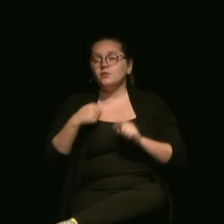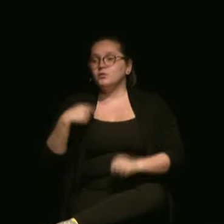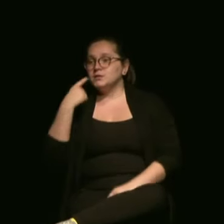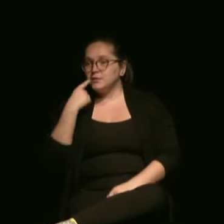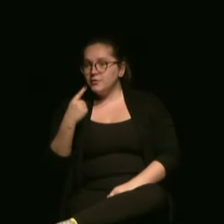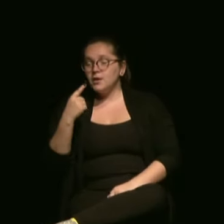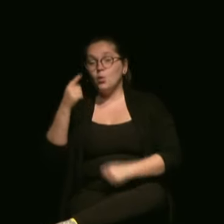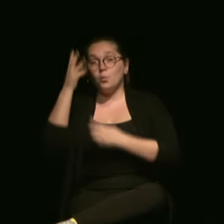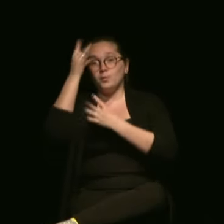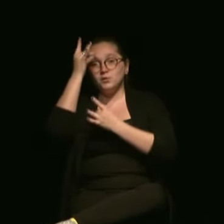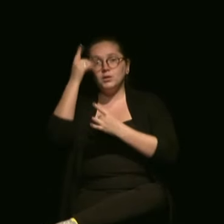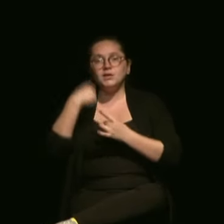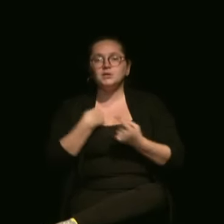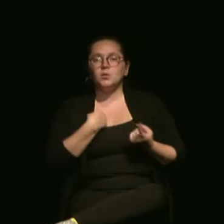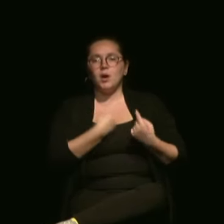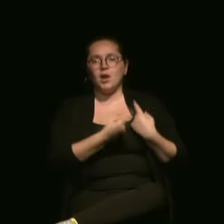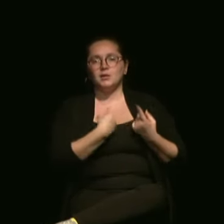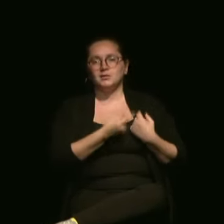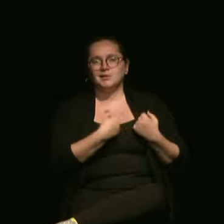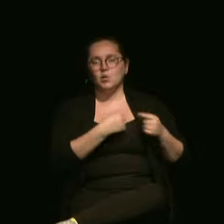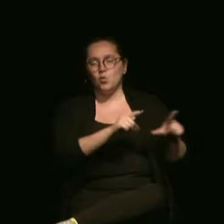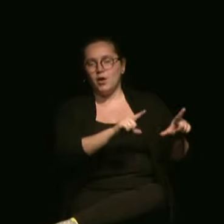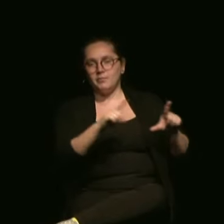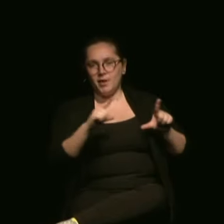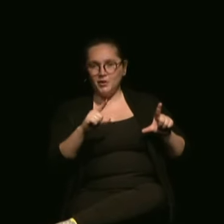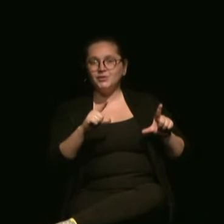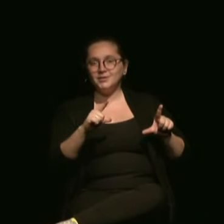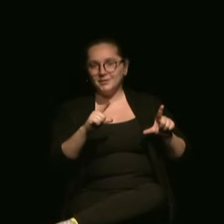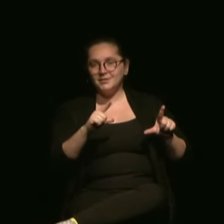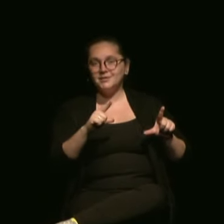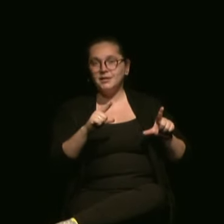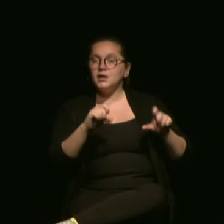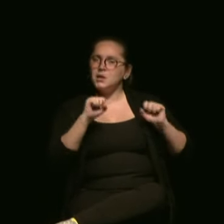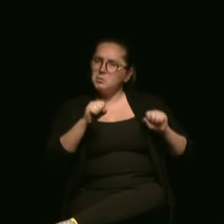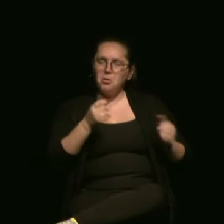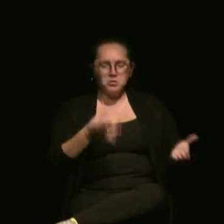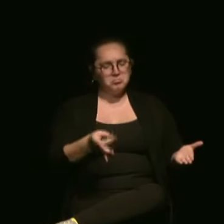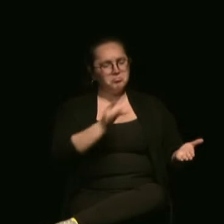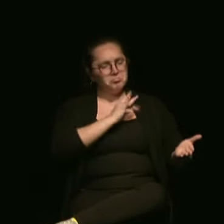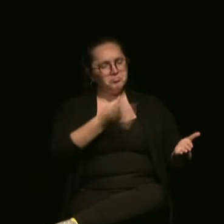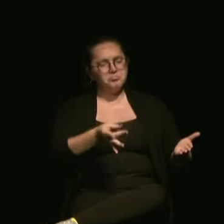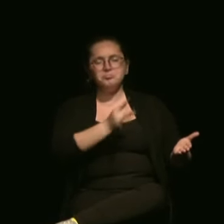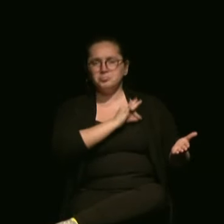personagem se relaciona com a imagem e pode interagir com ela.